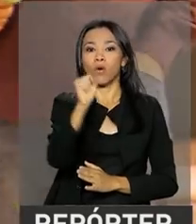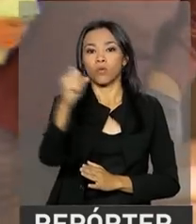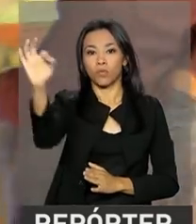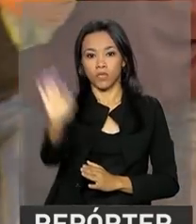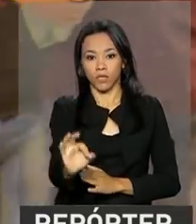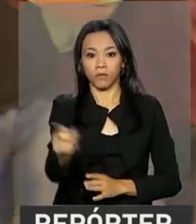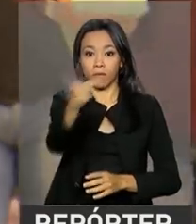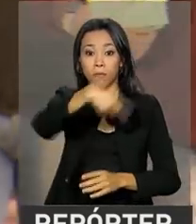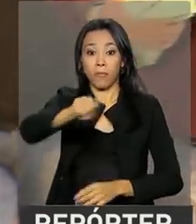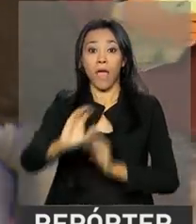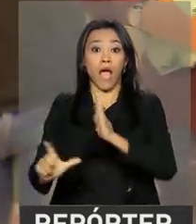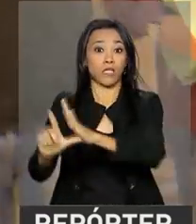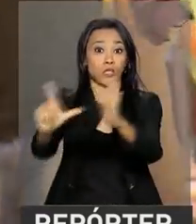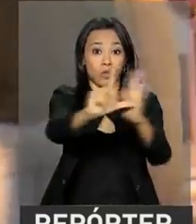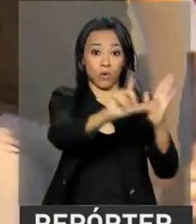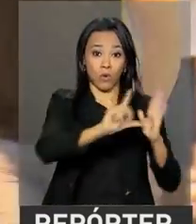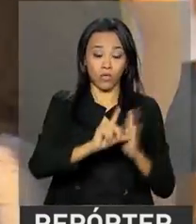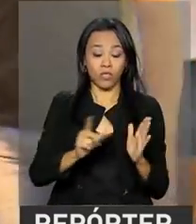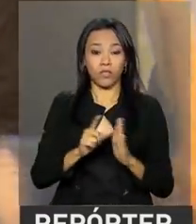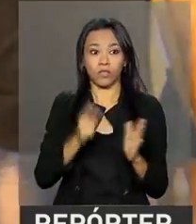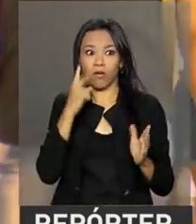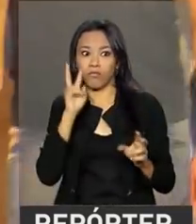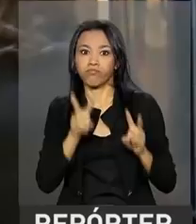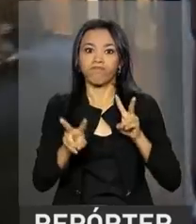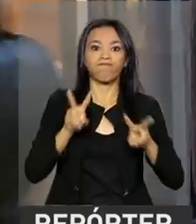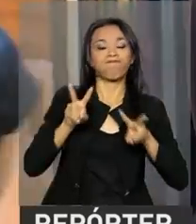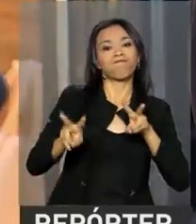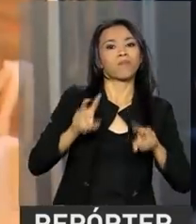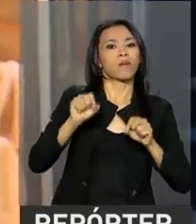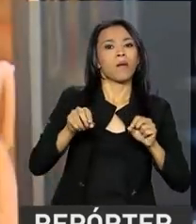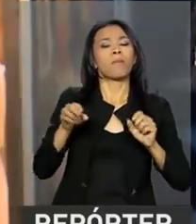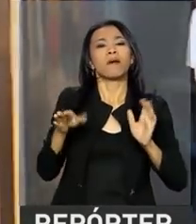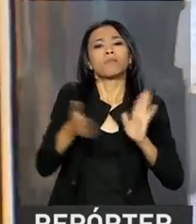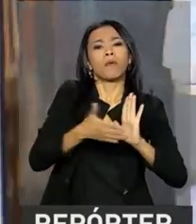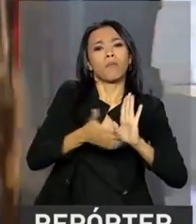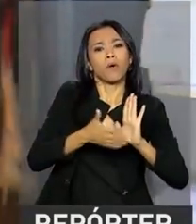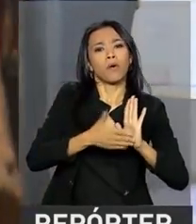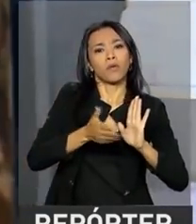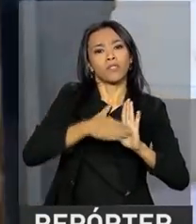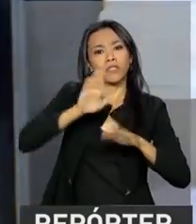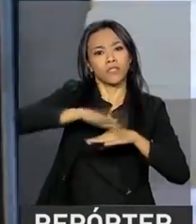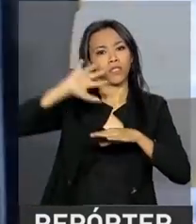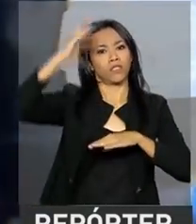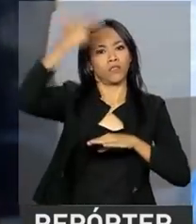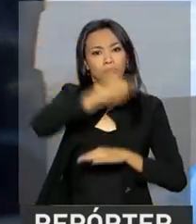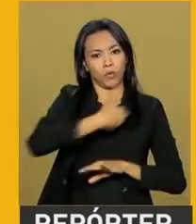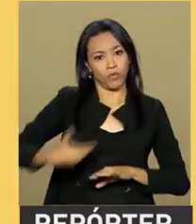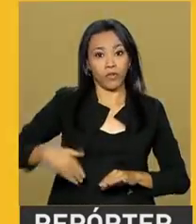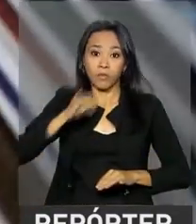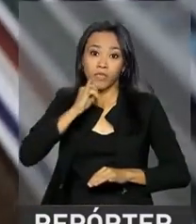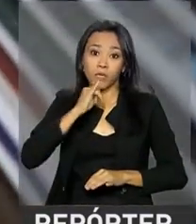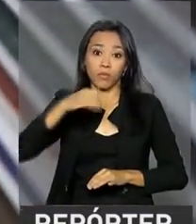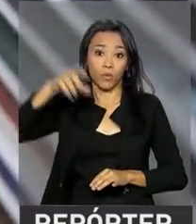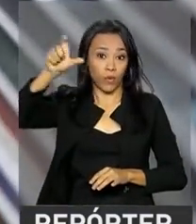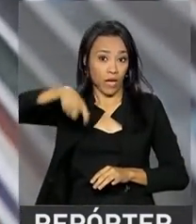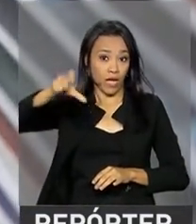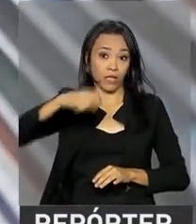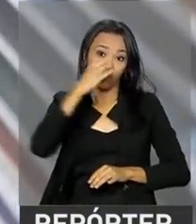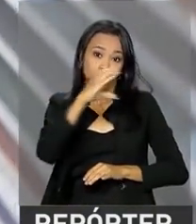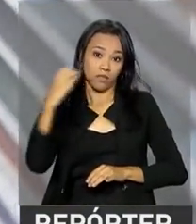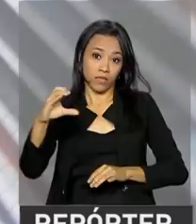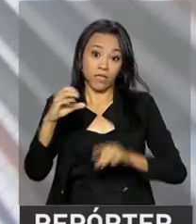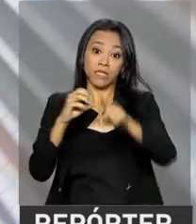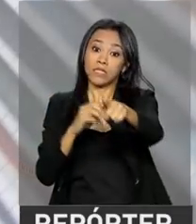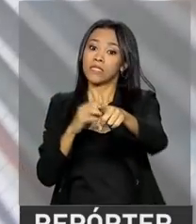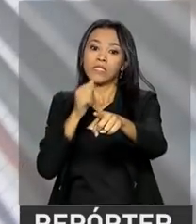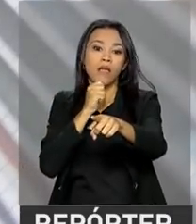Os lojistas estão de olho em medidas tomadas pelo governo, como as mudanças nas regras do cartão de crédito. Se o consumidor não